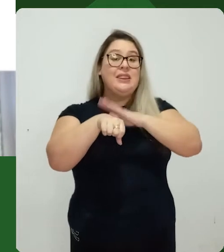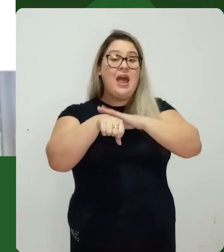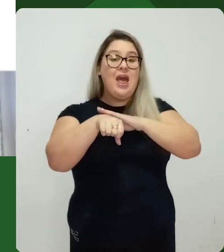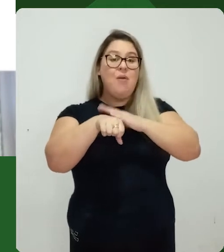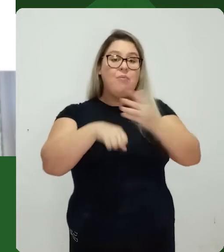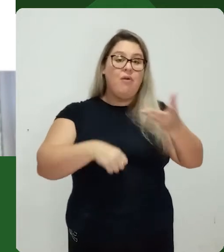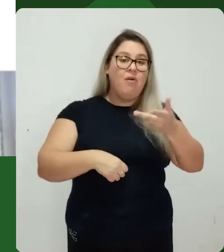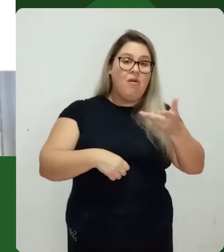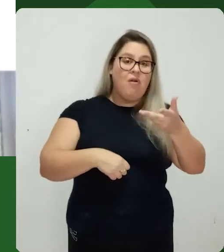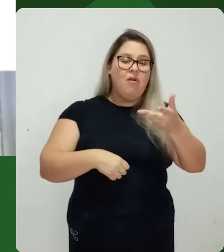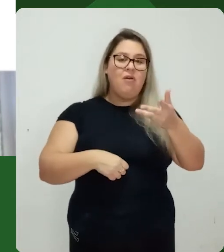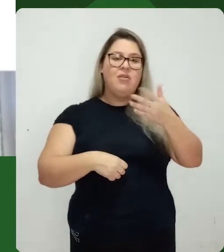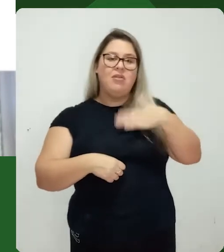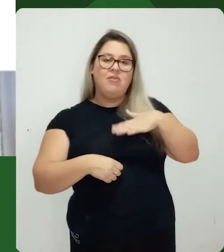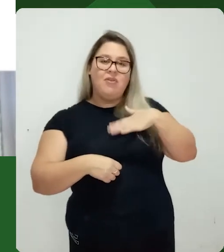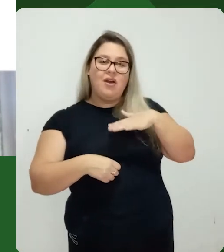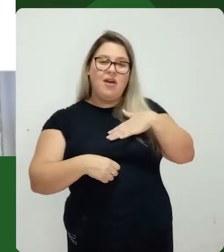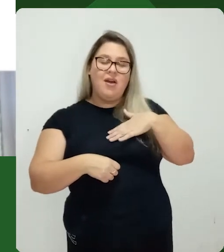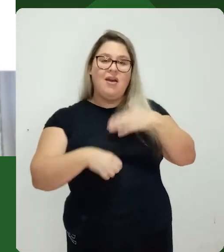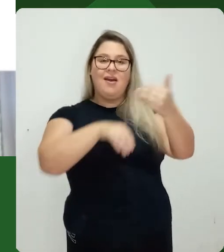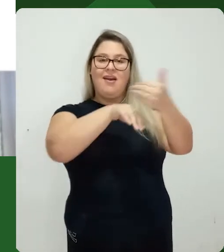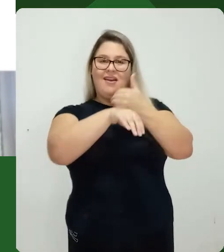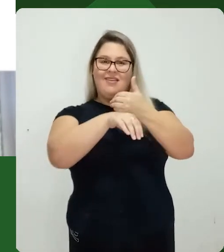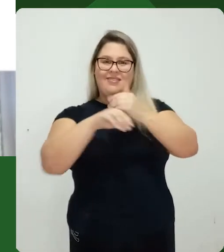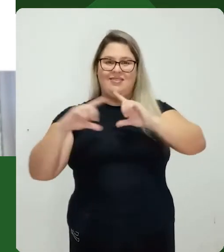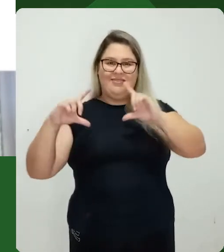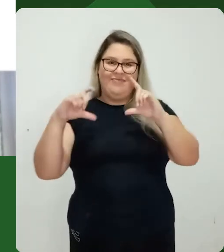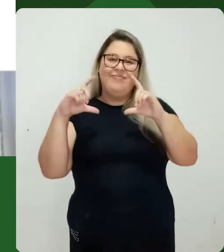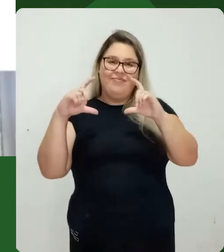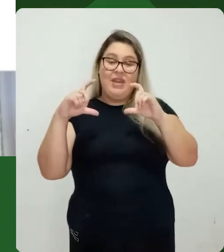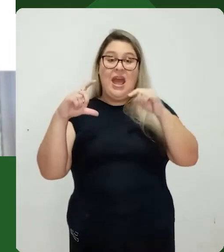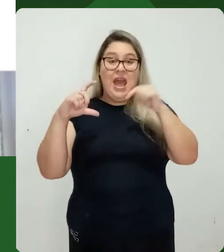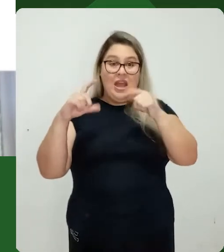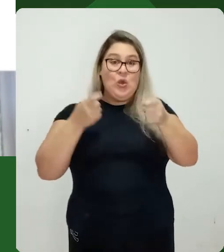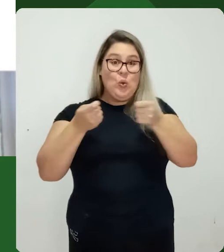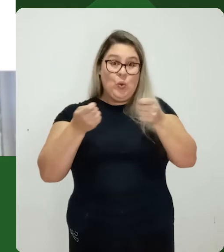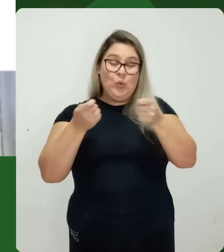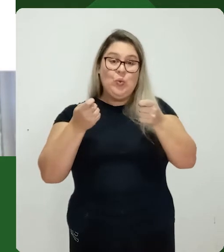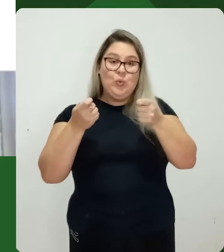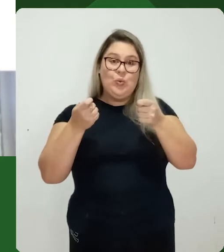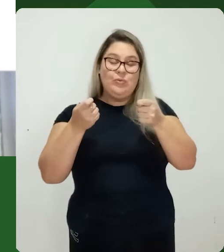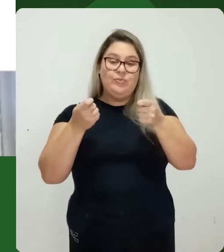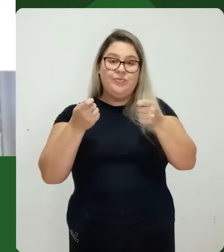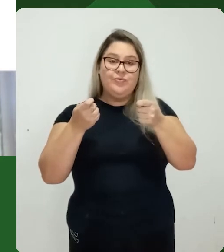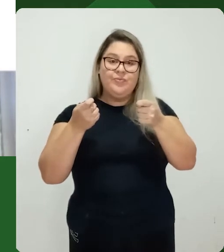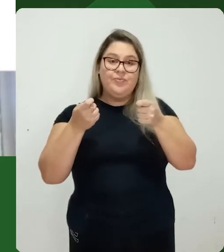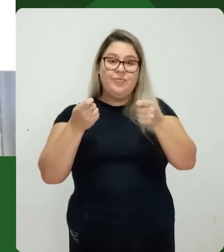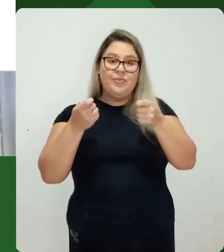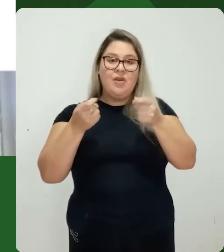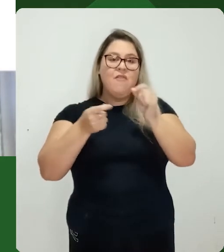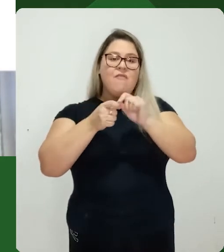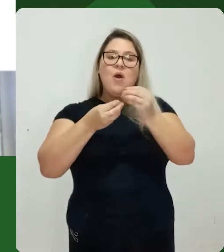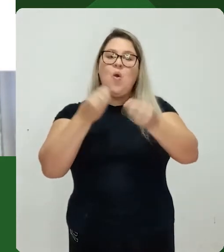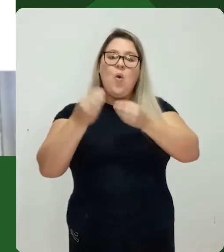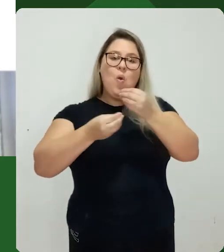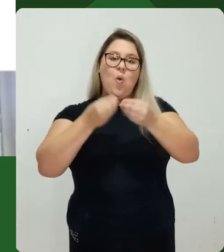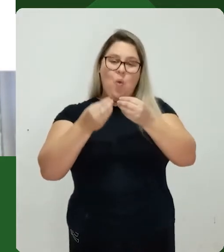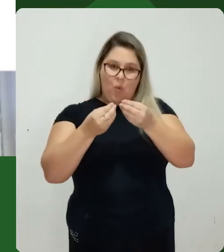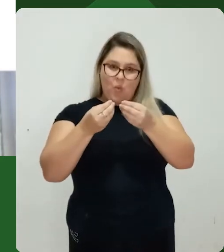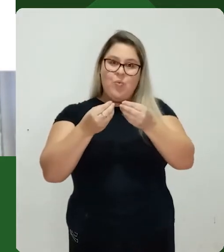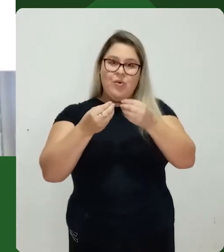entrando e o tempo pelo qual está entrando essa quantidade ali de luz na sua câmera. Esse volume,